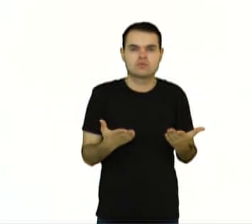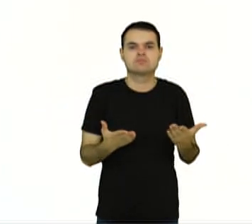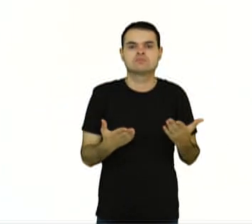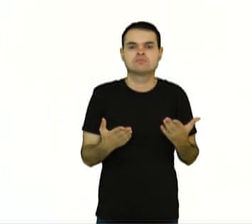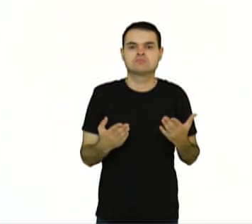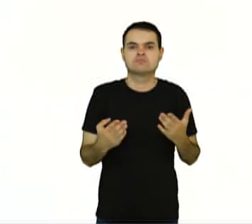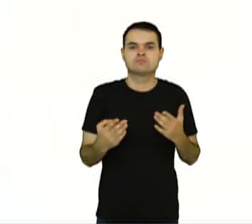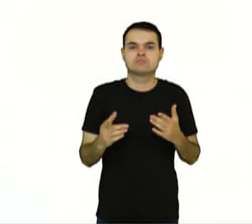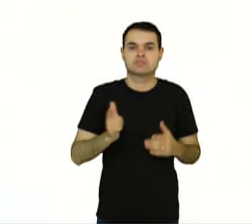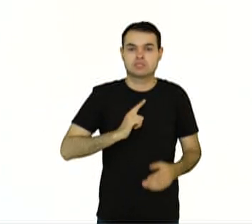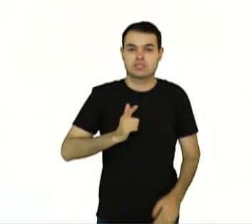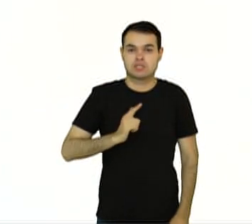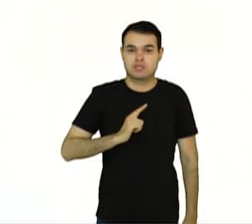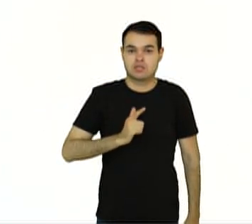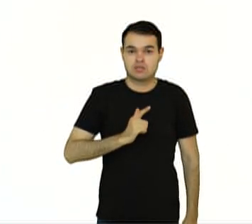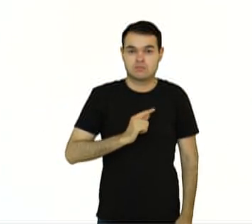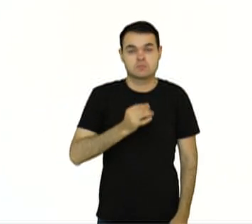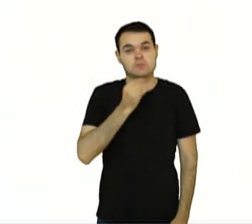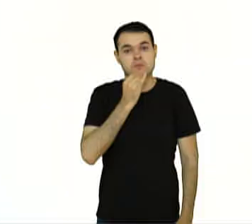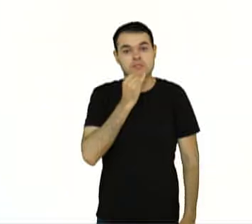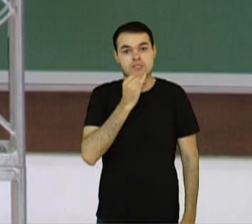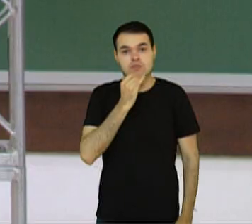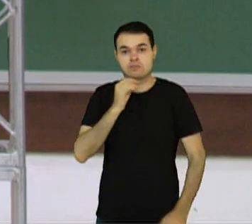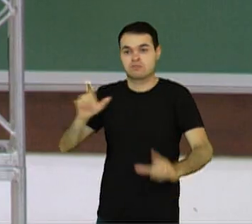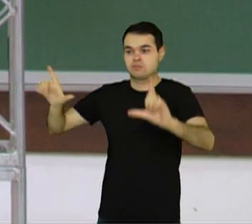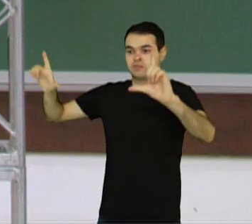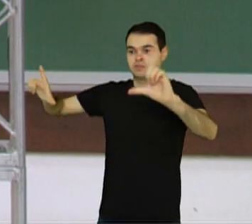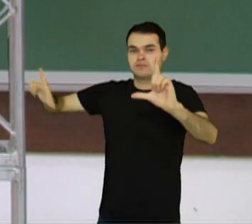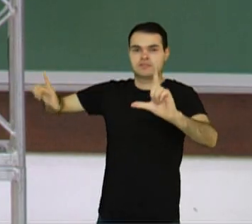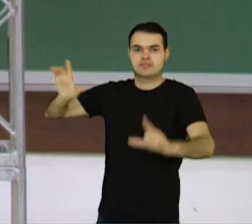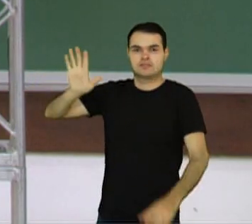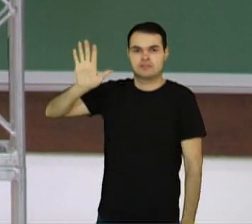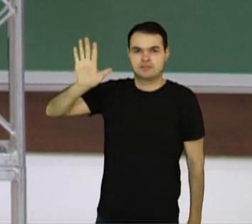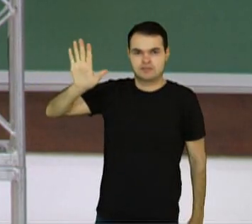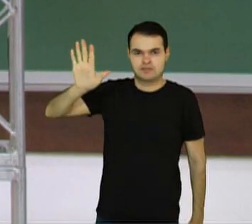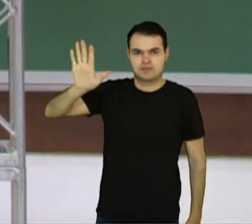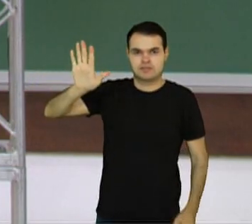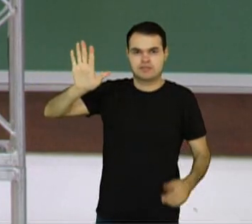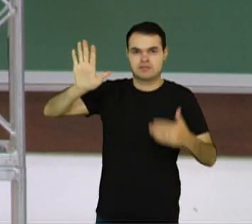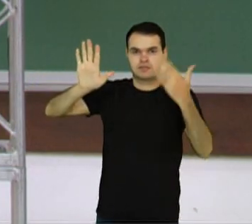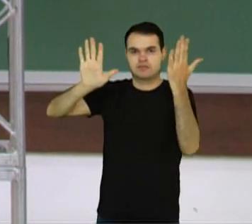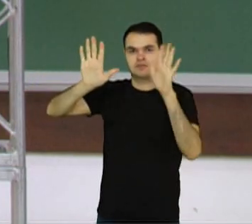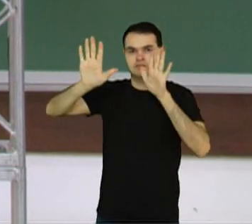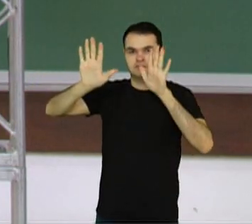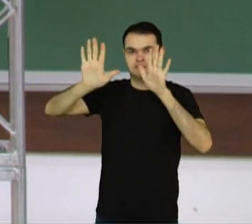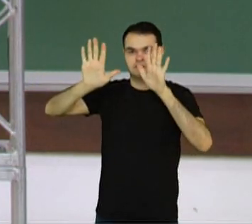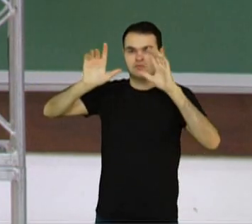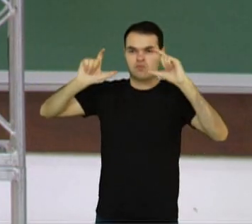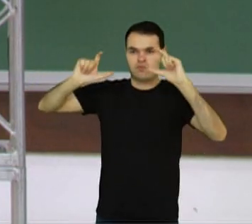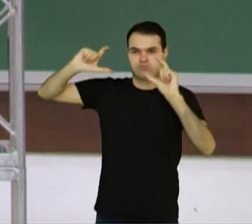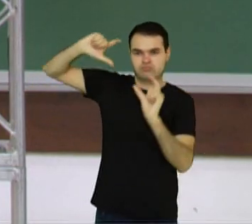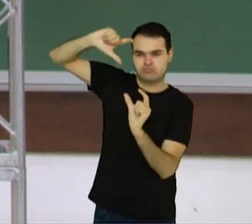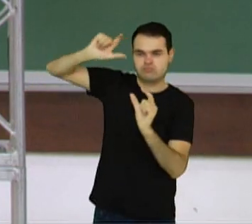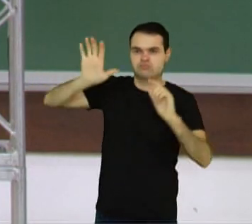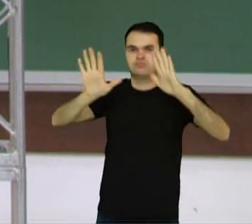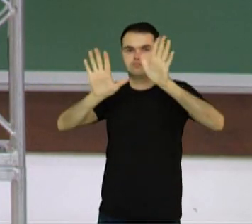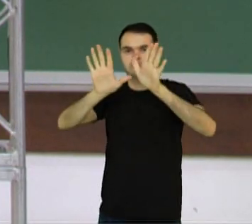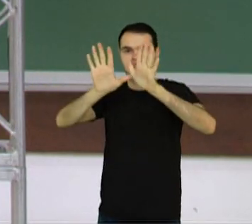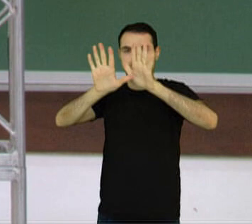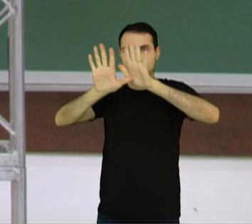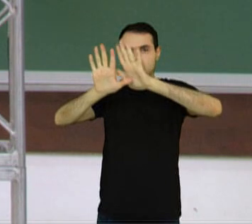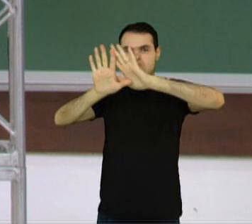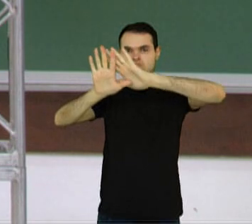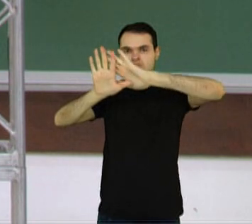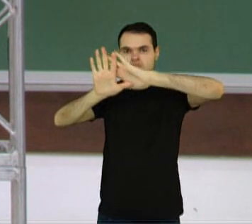duas têm o fluxo, onde assim, da TV estava dessa forma, e eu girava a ideia do óculos, é como se